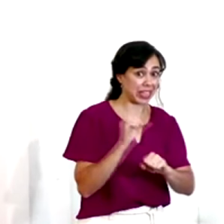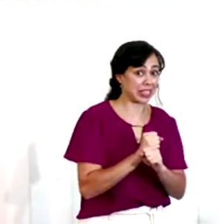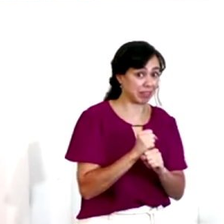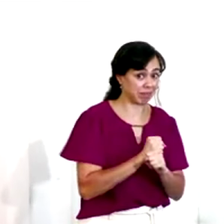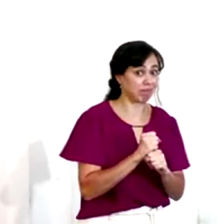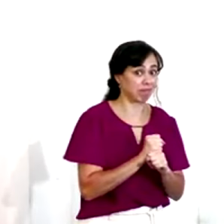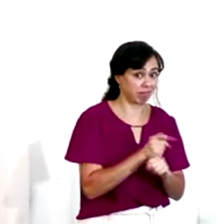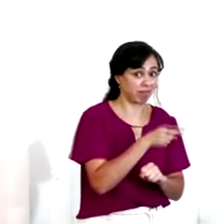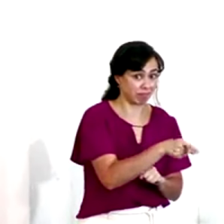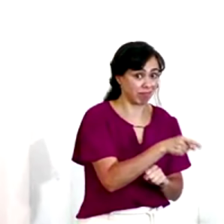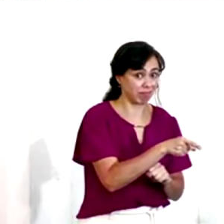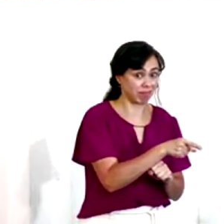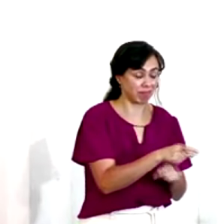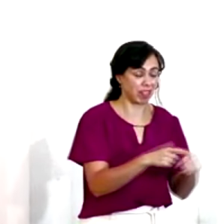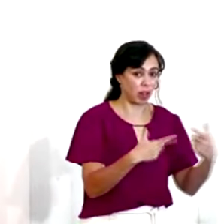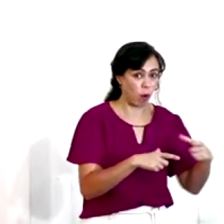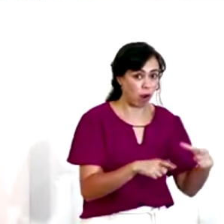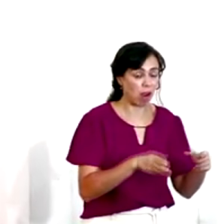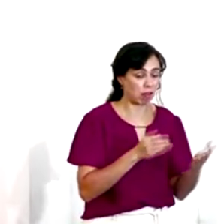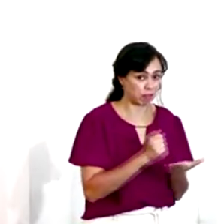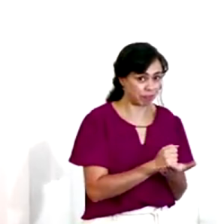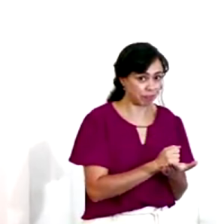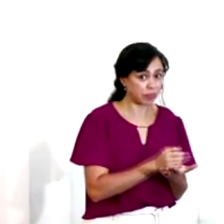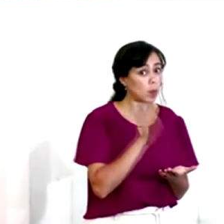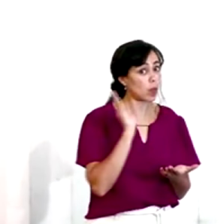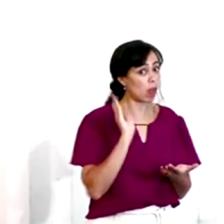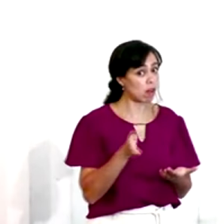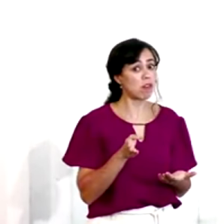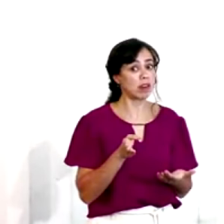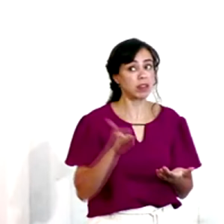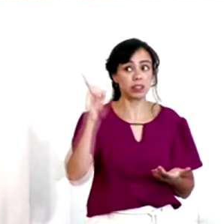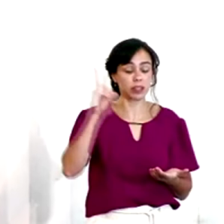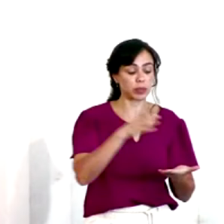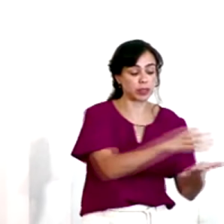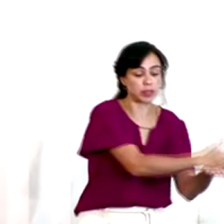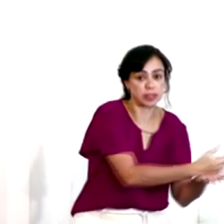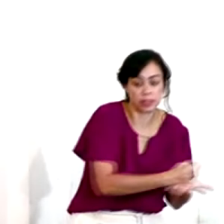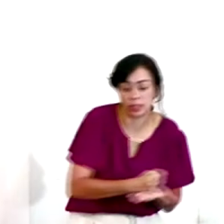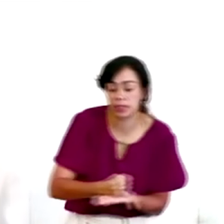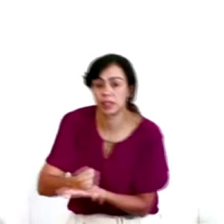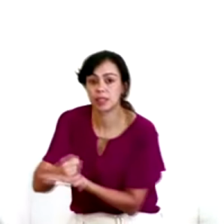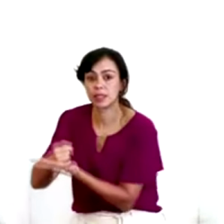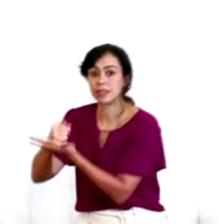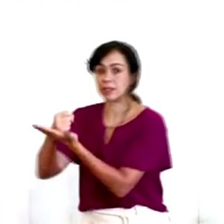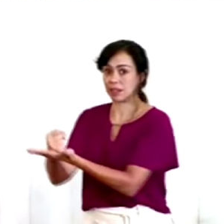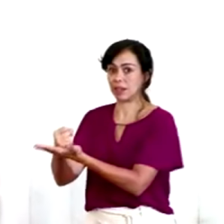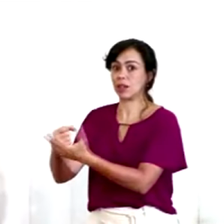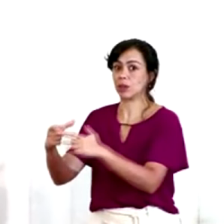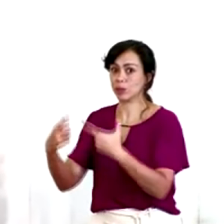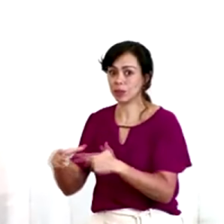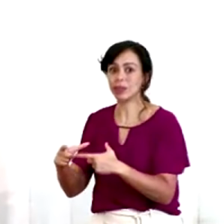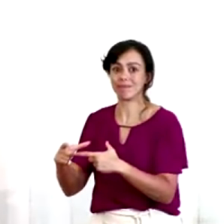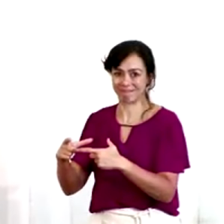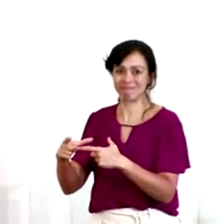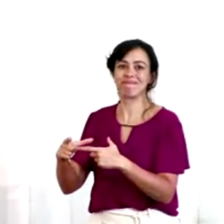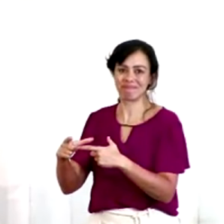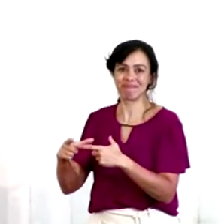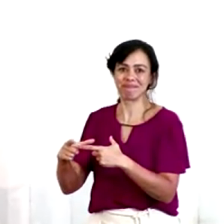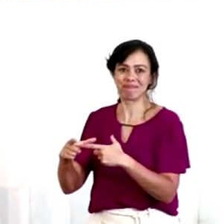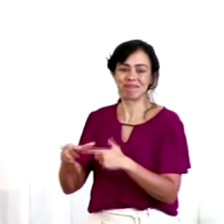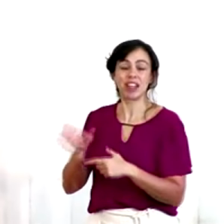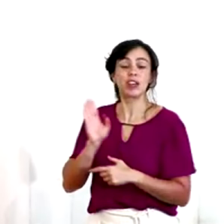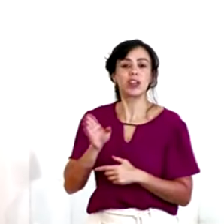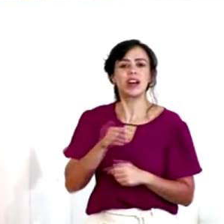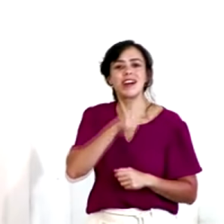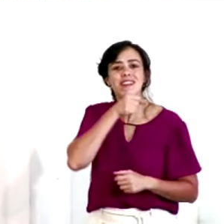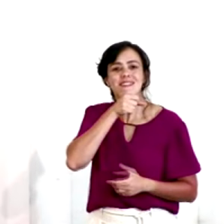estranha. E este evento é conhecido como o segundo grande evento da redenção no